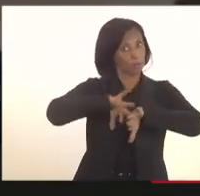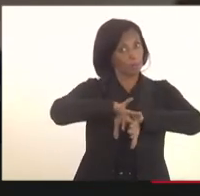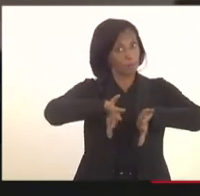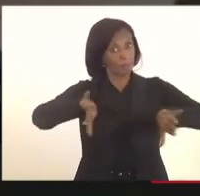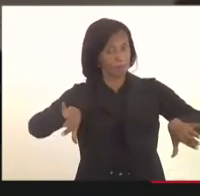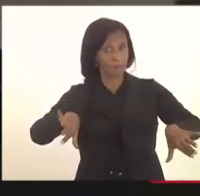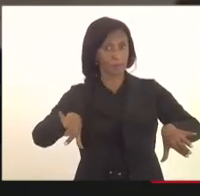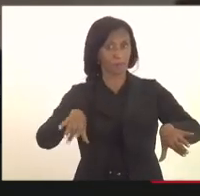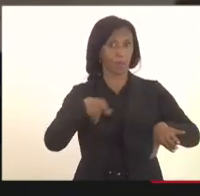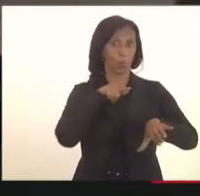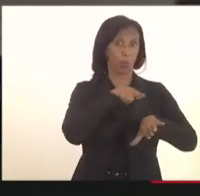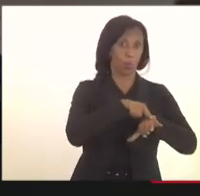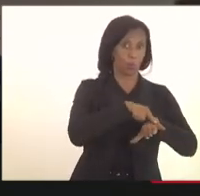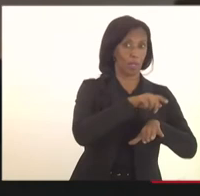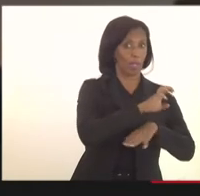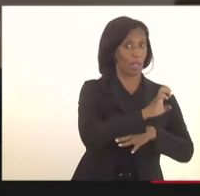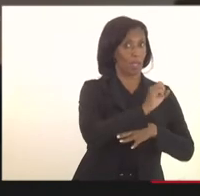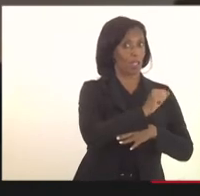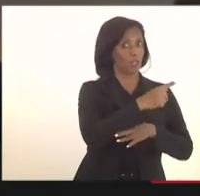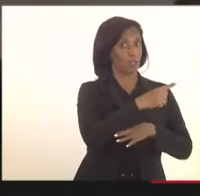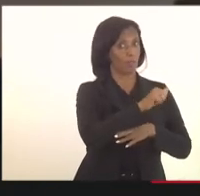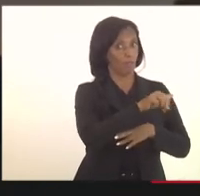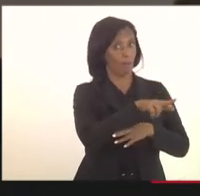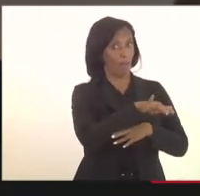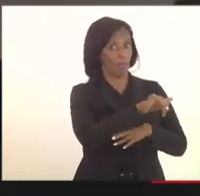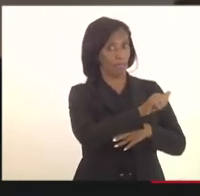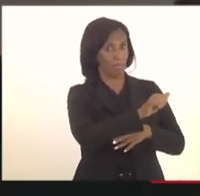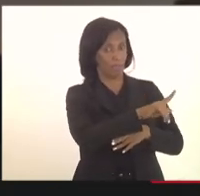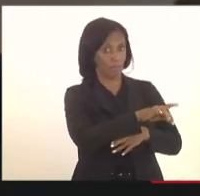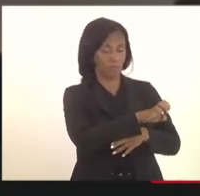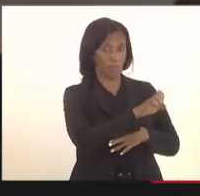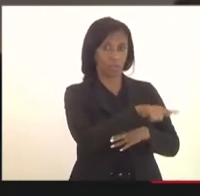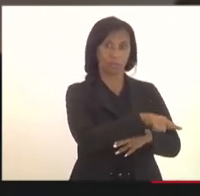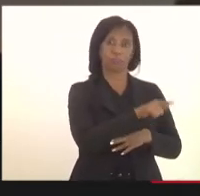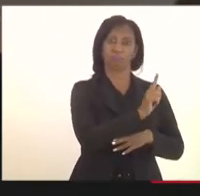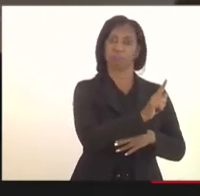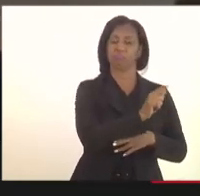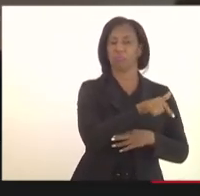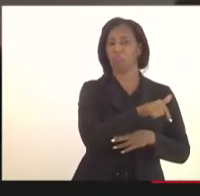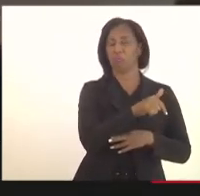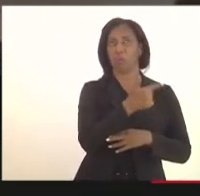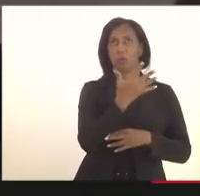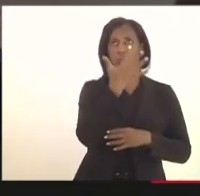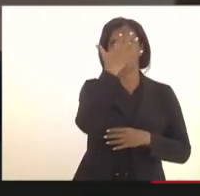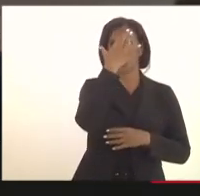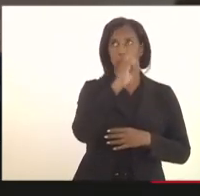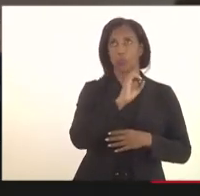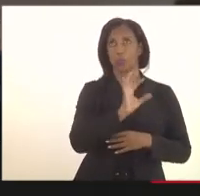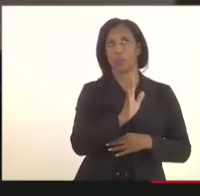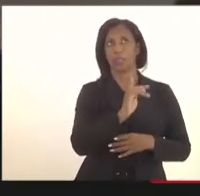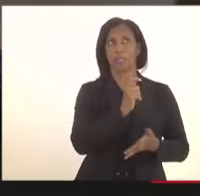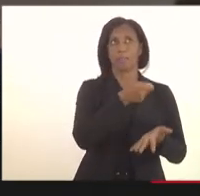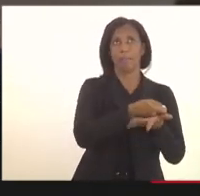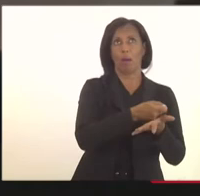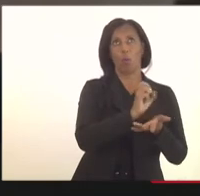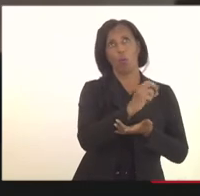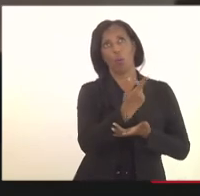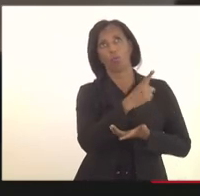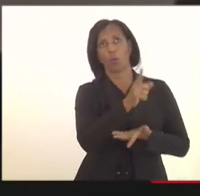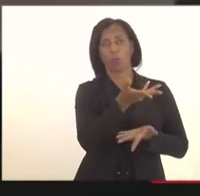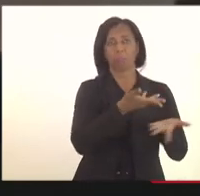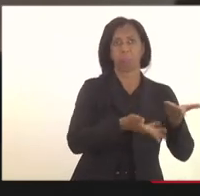que é Spadarte, que tem sido devolvido, e qualquer outra... eu não sei se Spadarte pagou ou não participação especial,